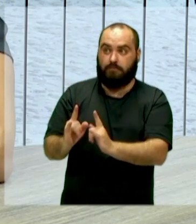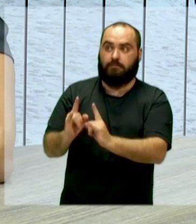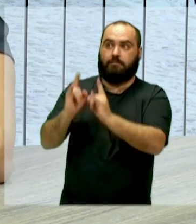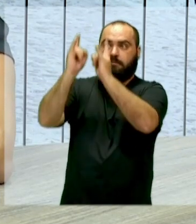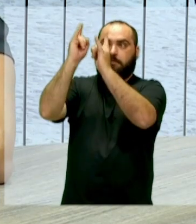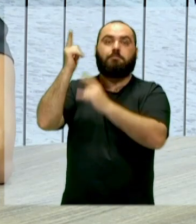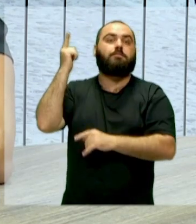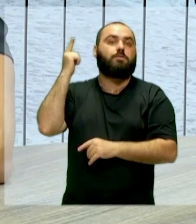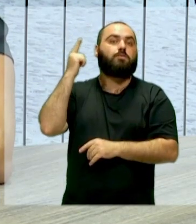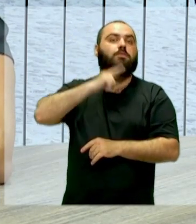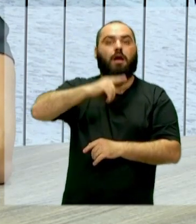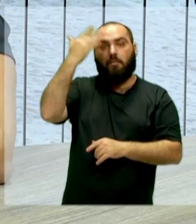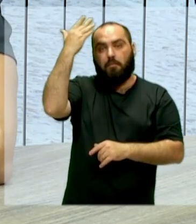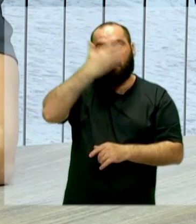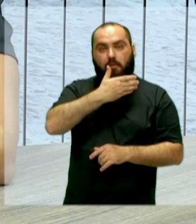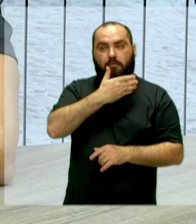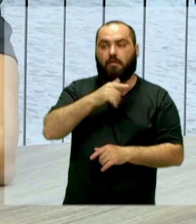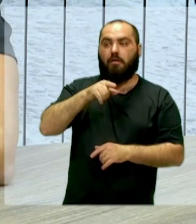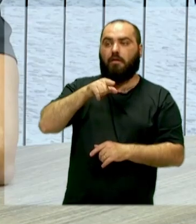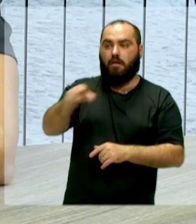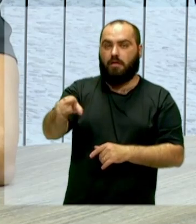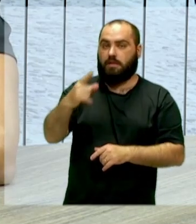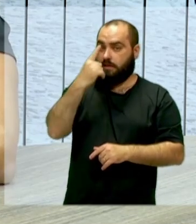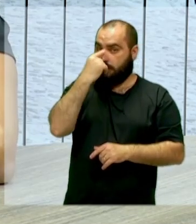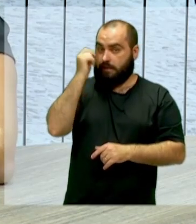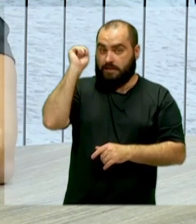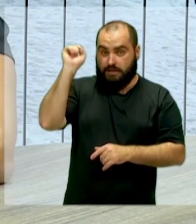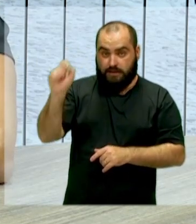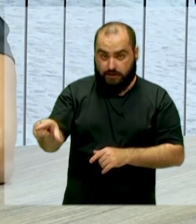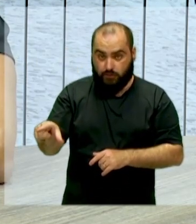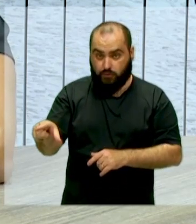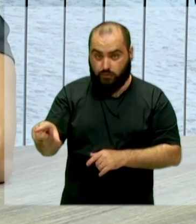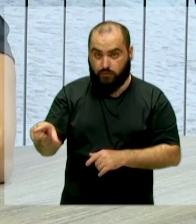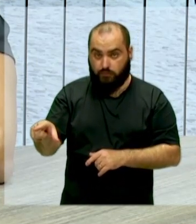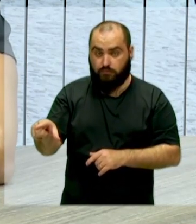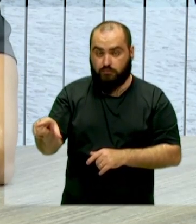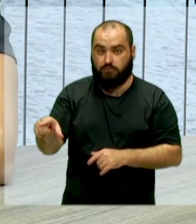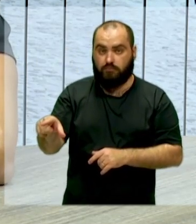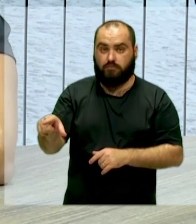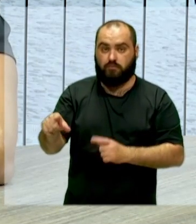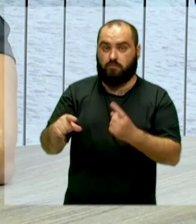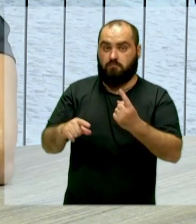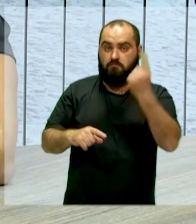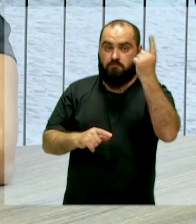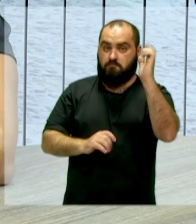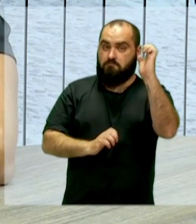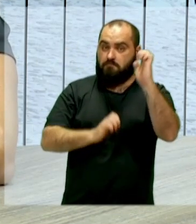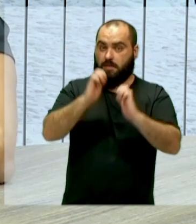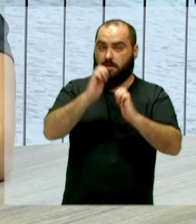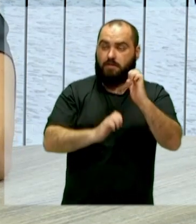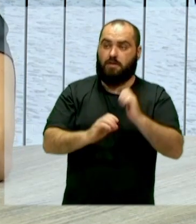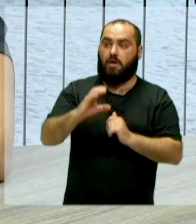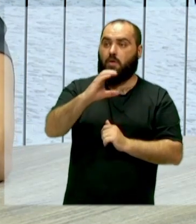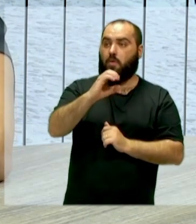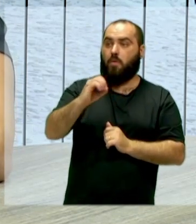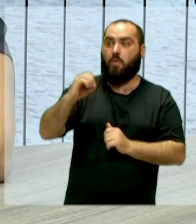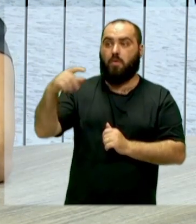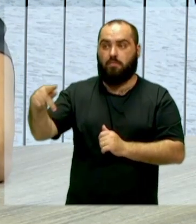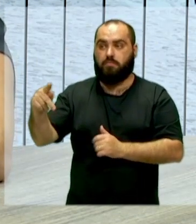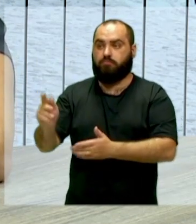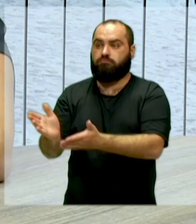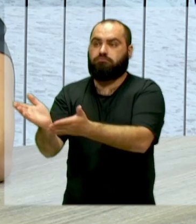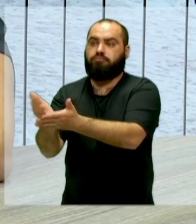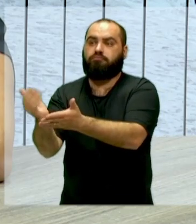conseguir comprovar que ele desvia o resíduo orgânico da coleta pública que uma empresa x ou uma cooperativa recolhe esse